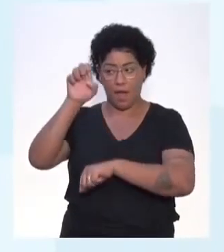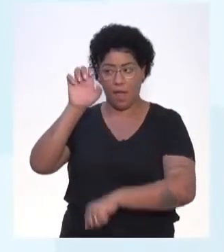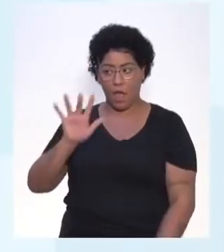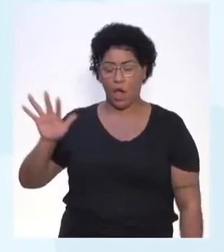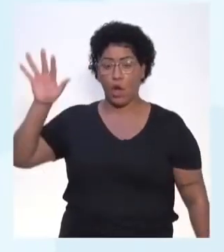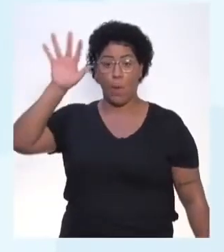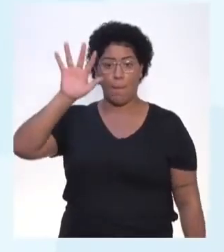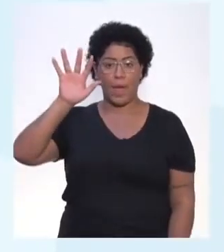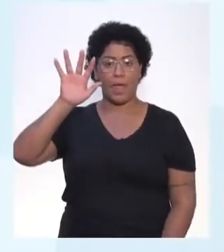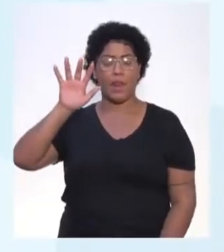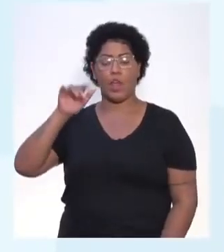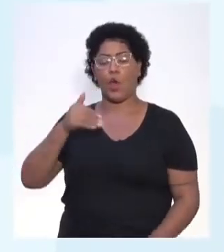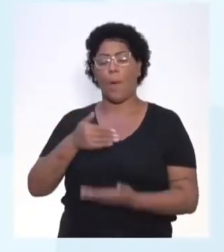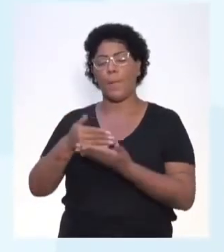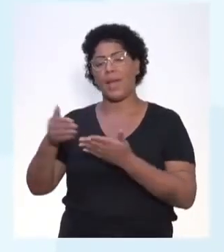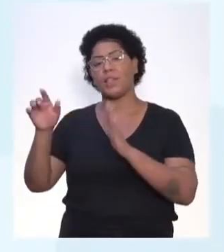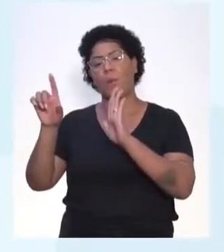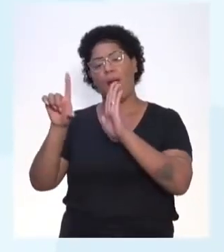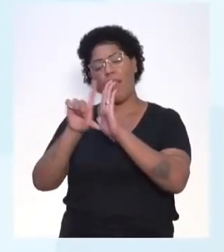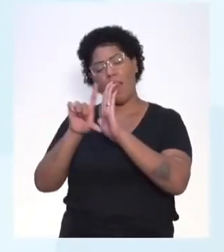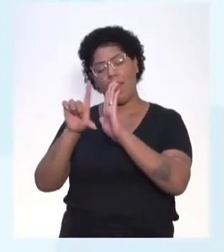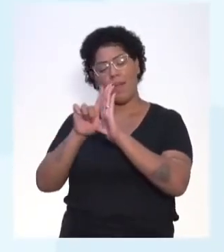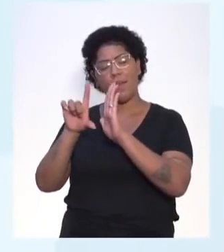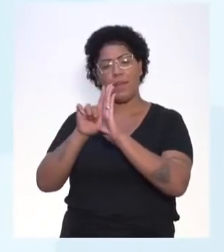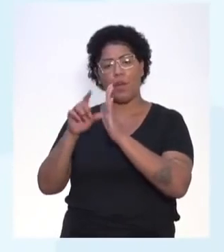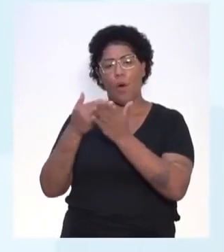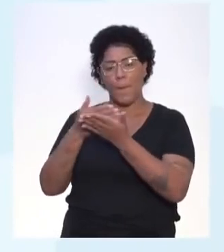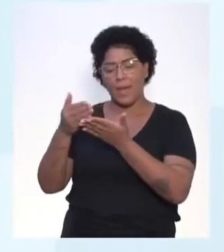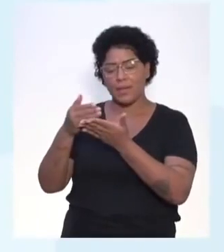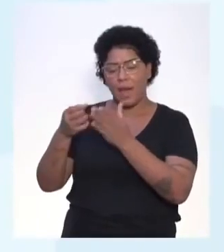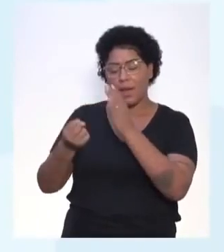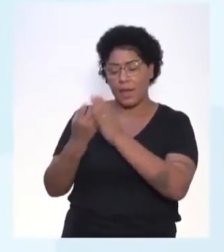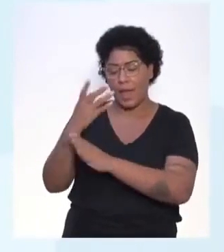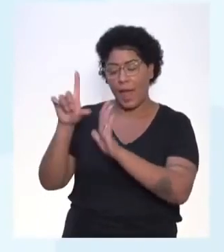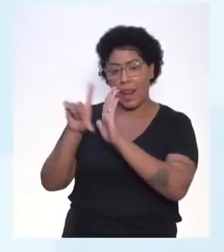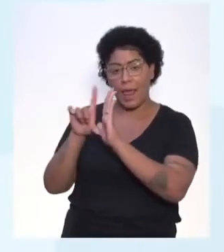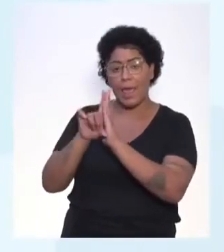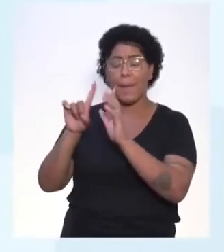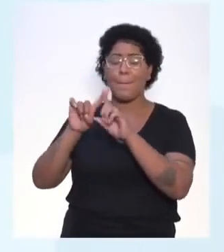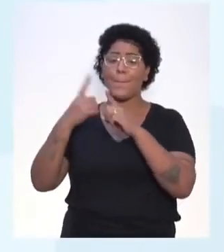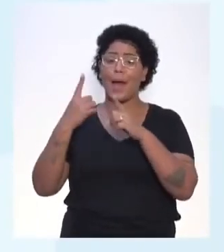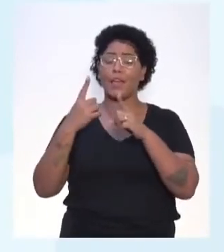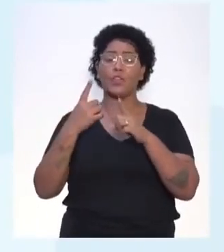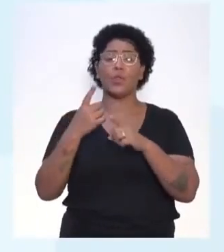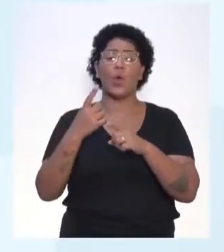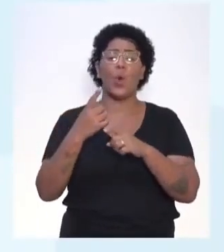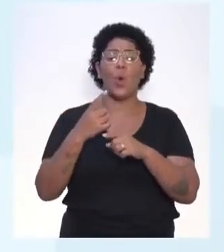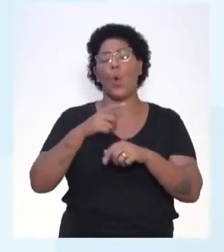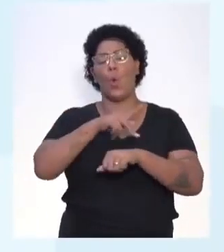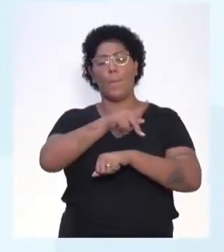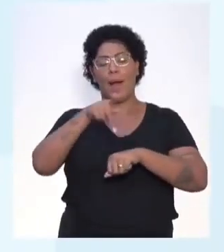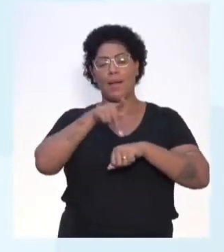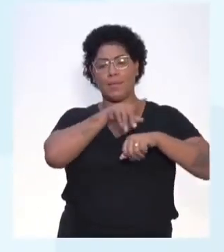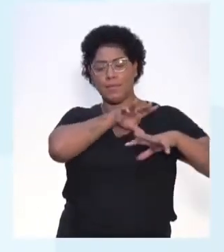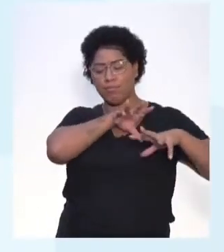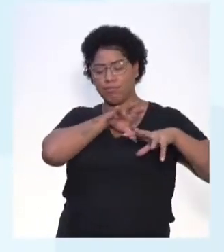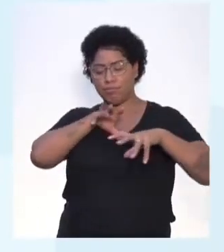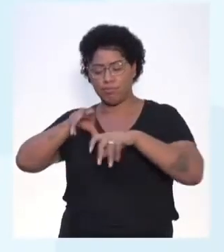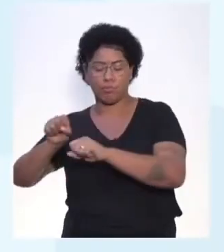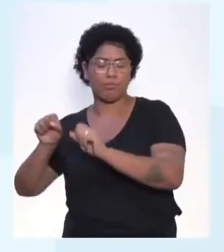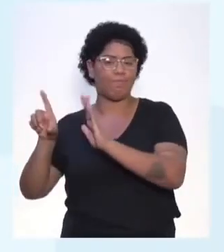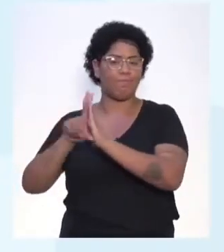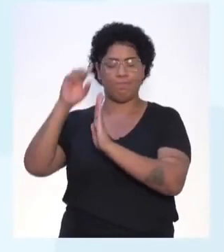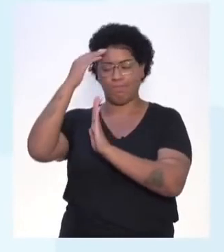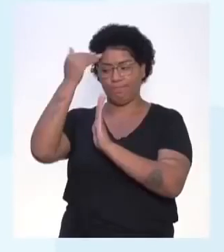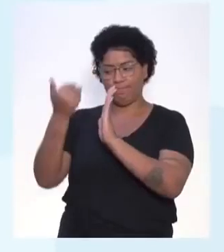sua lei nos seus territórios. Algumas coisas que poderiam ser de interesse comum dessas potências ficaram estabelecidas nesta